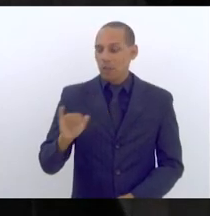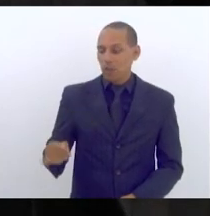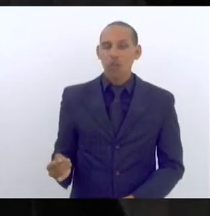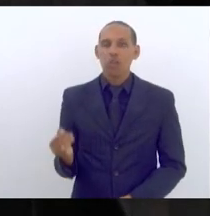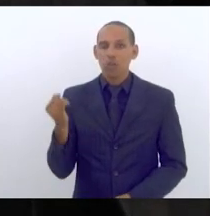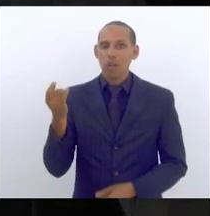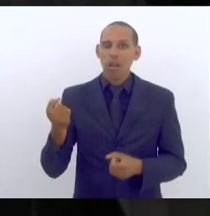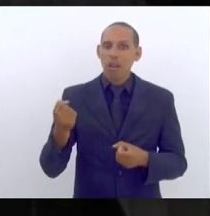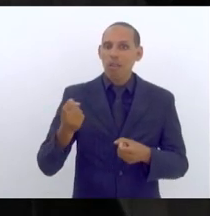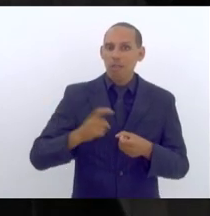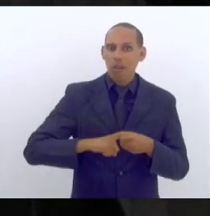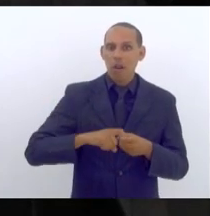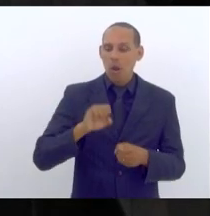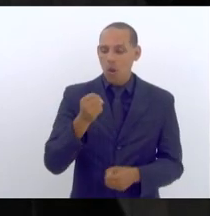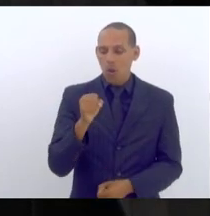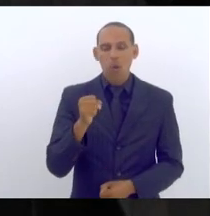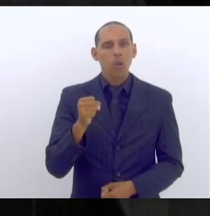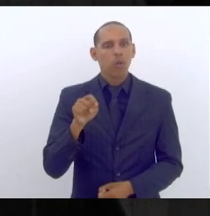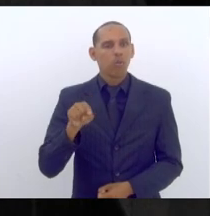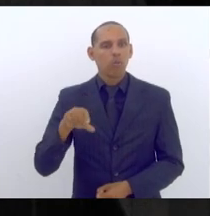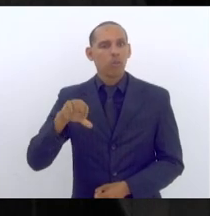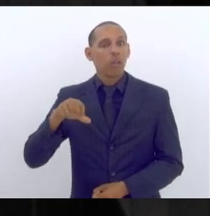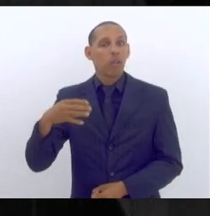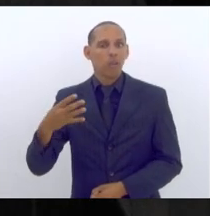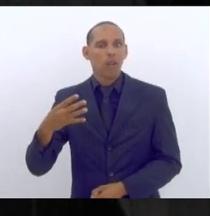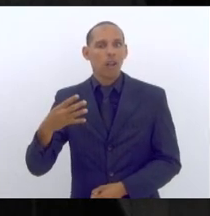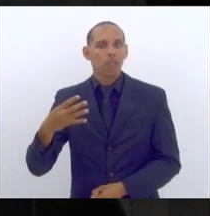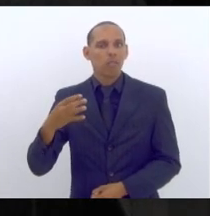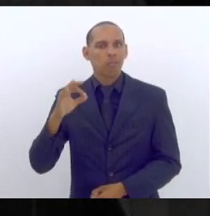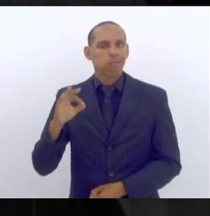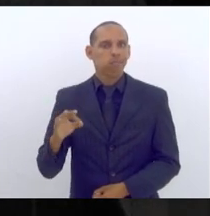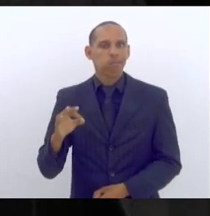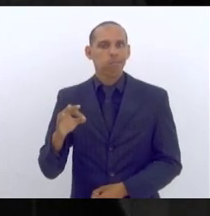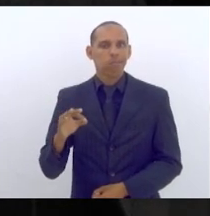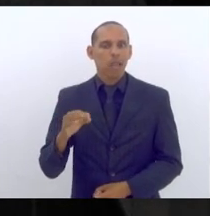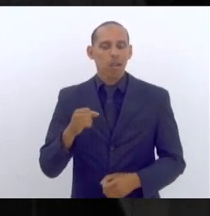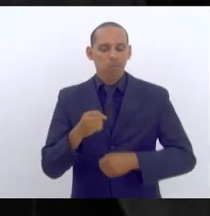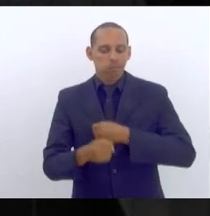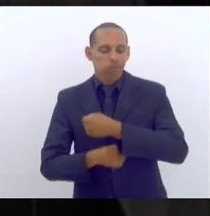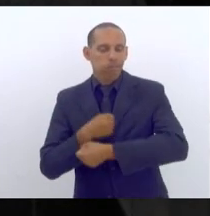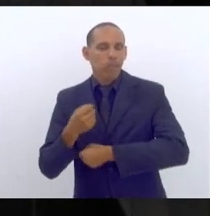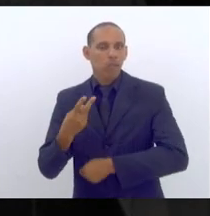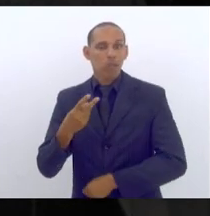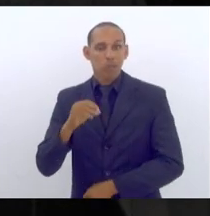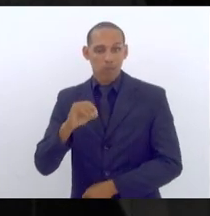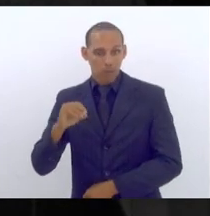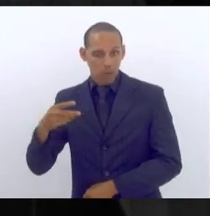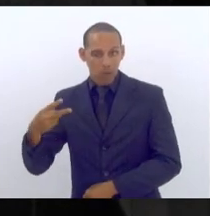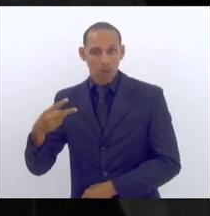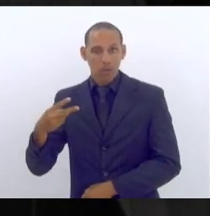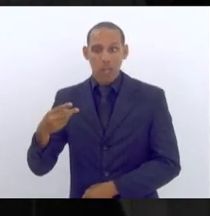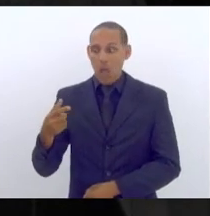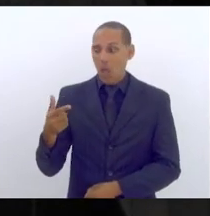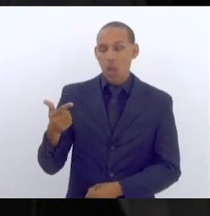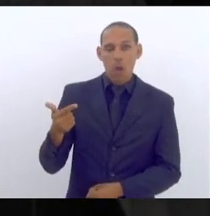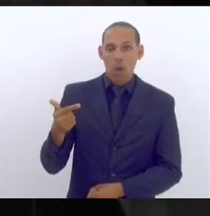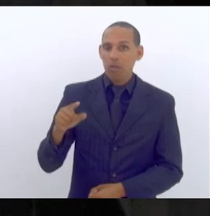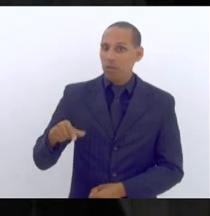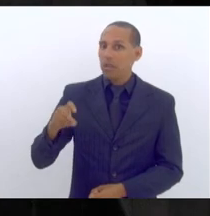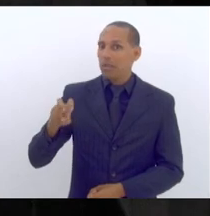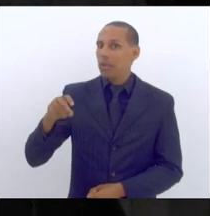foi para 8,94 e encerrou em 2002 com 12,53